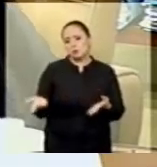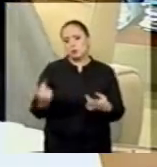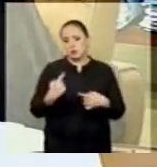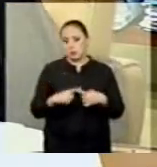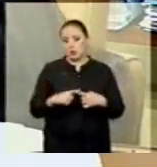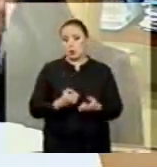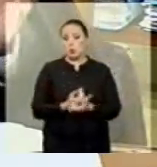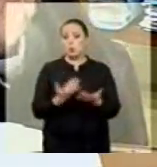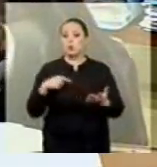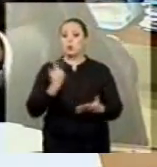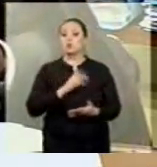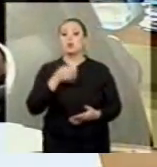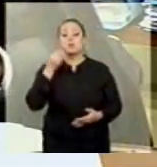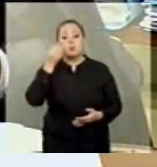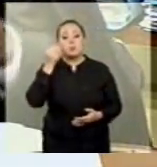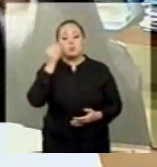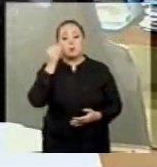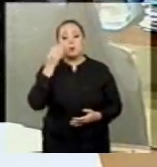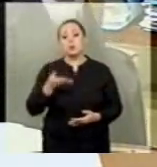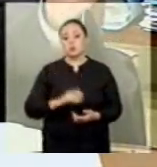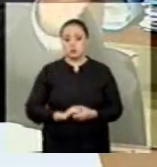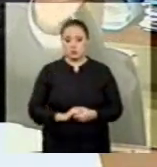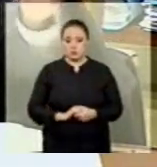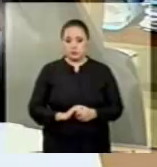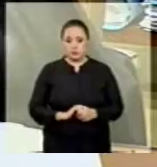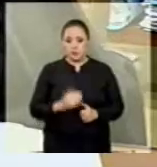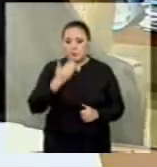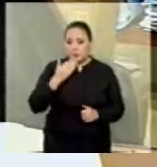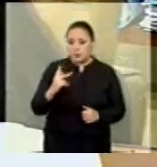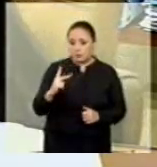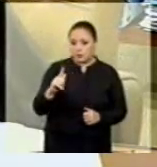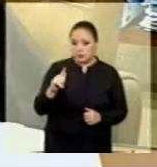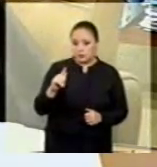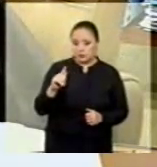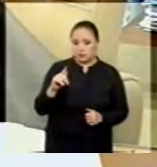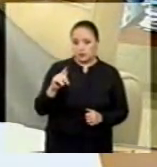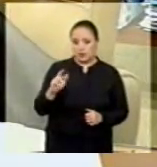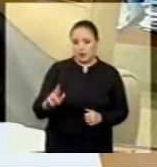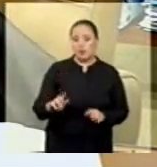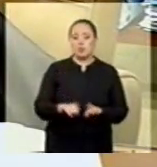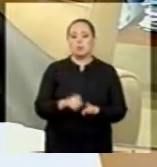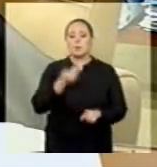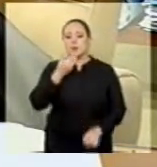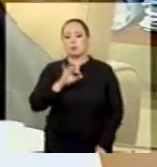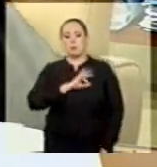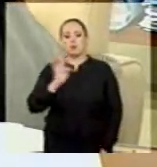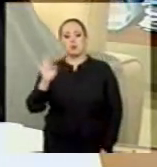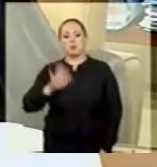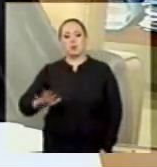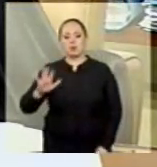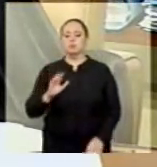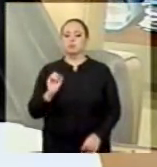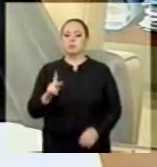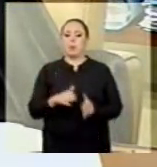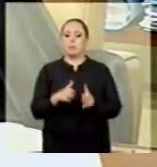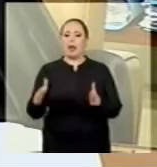quantas vezes todos nós já experimentamos isto? Pedido da Procuradoria e da Polícia Federal para prorrogação. Prorroga-se o prazo